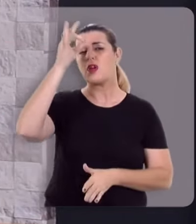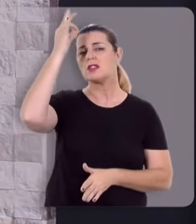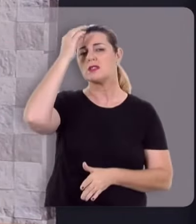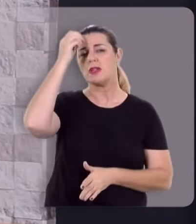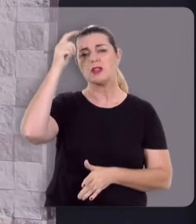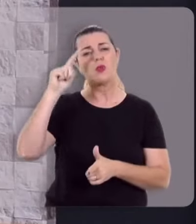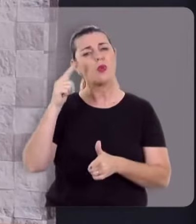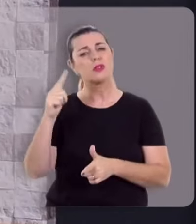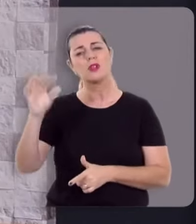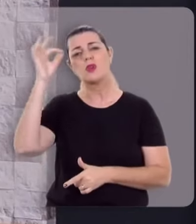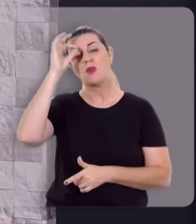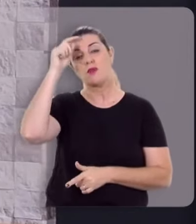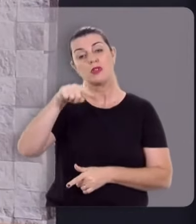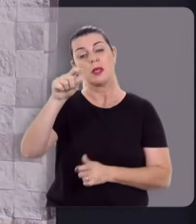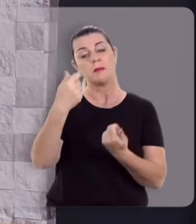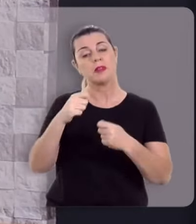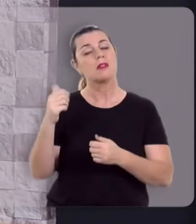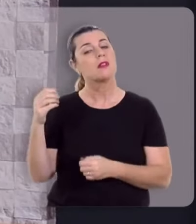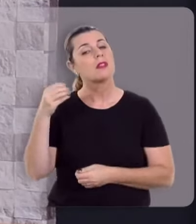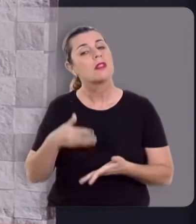-vos nascer de novo.